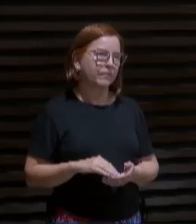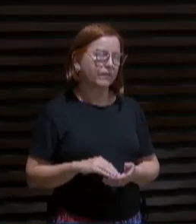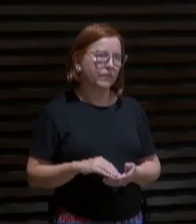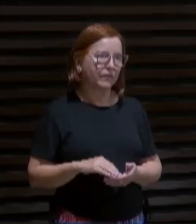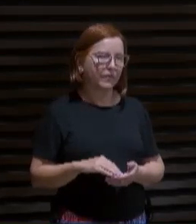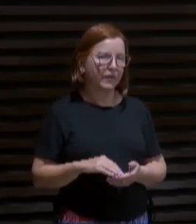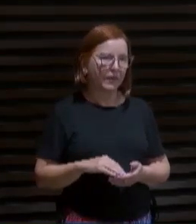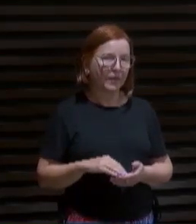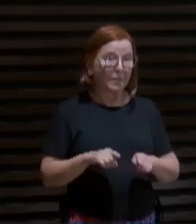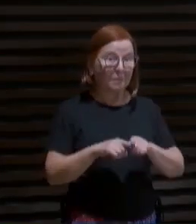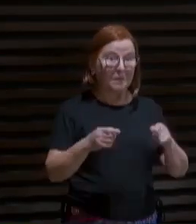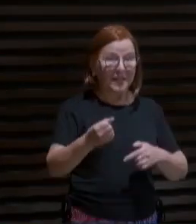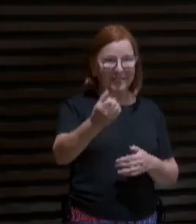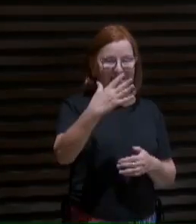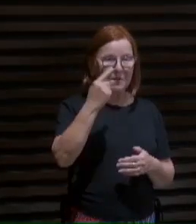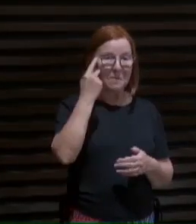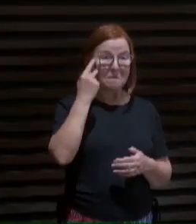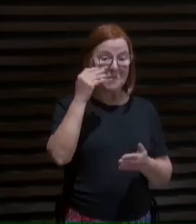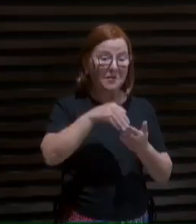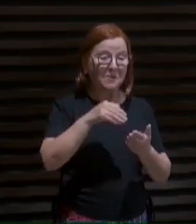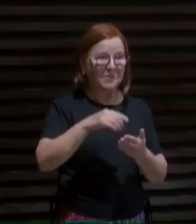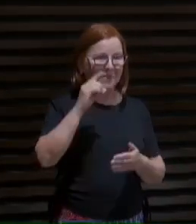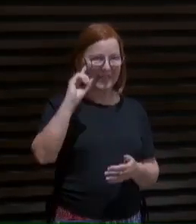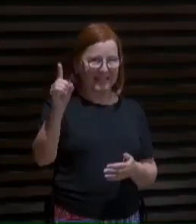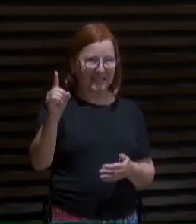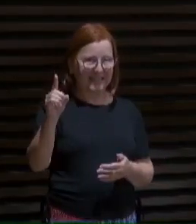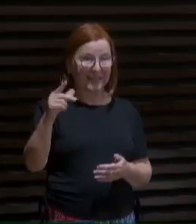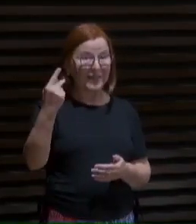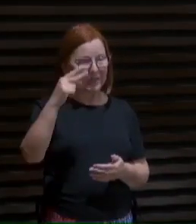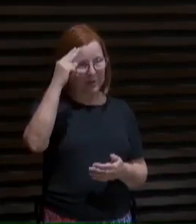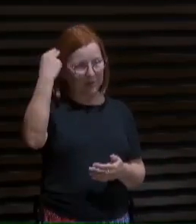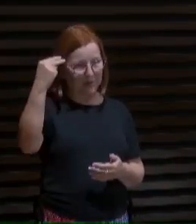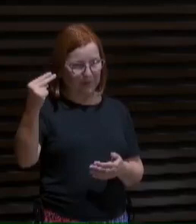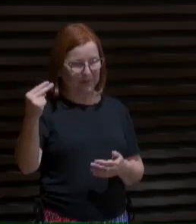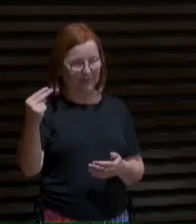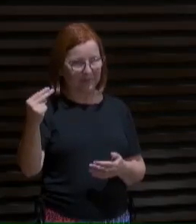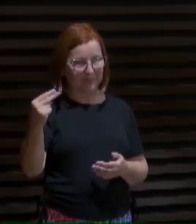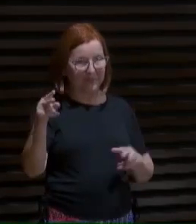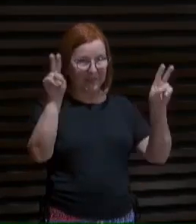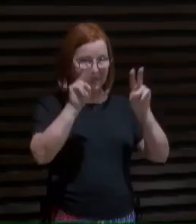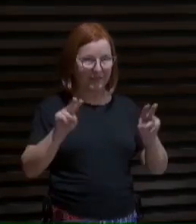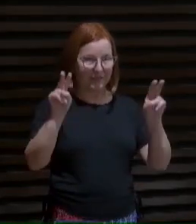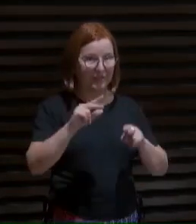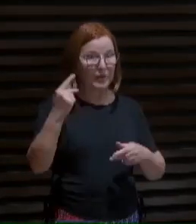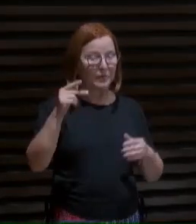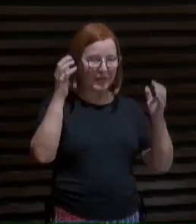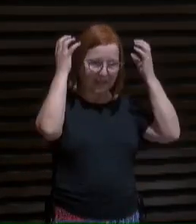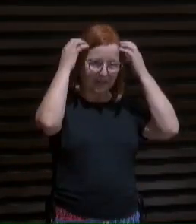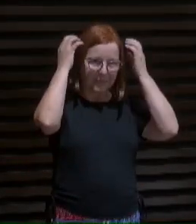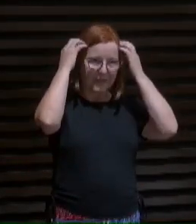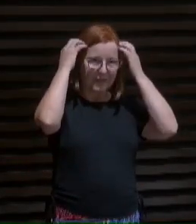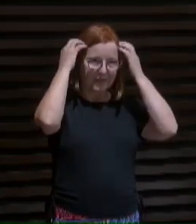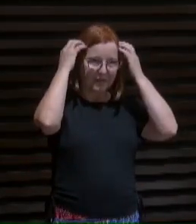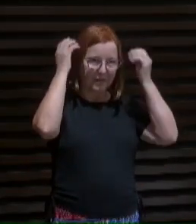mas a revelação é para os últimos dias. O teu sonho e as visões da tua cabeça,